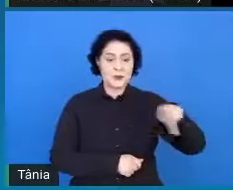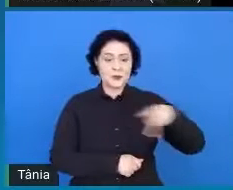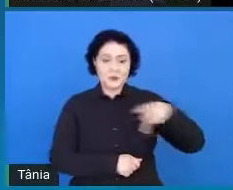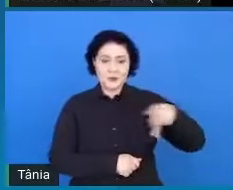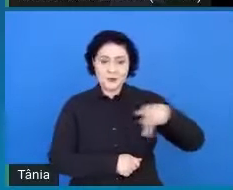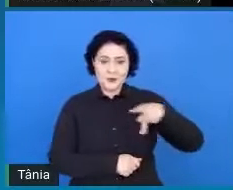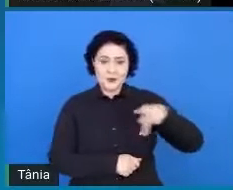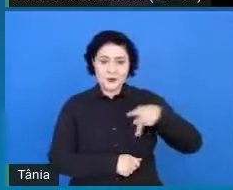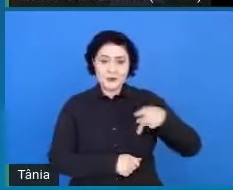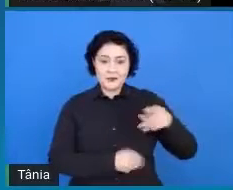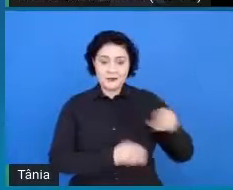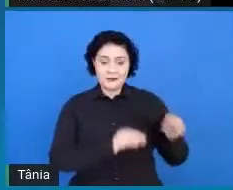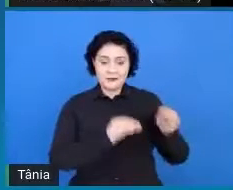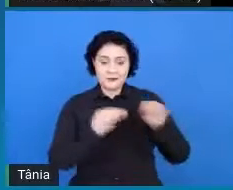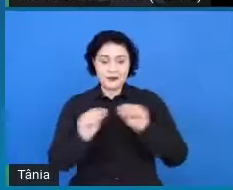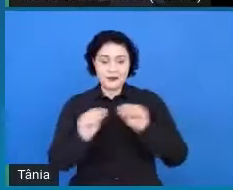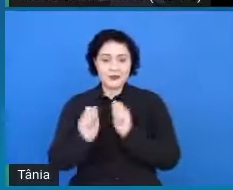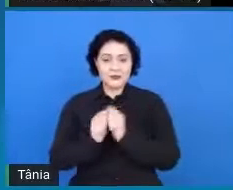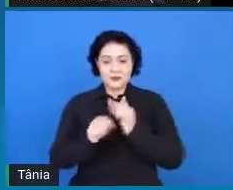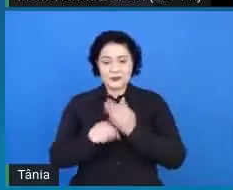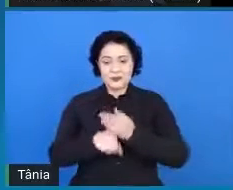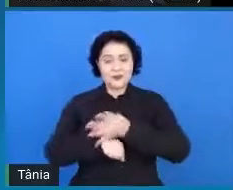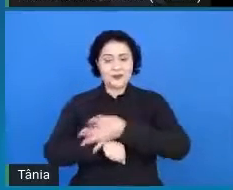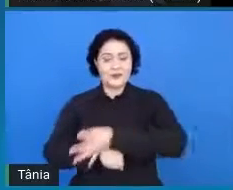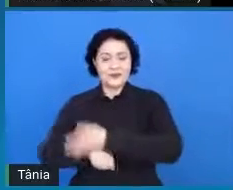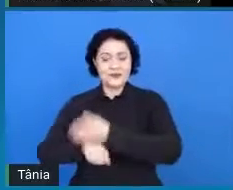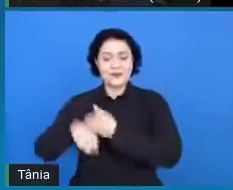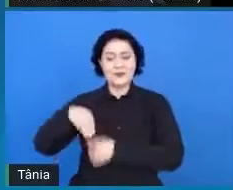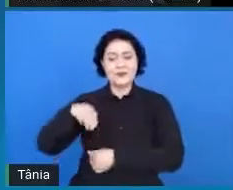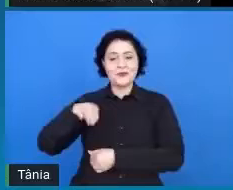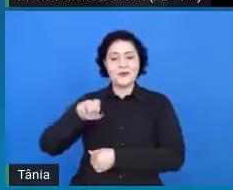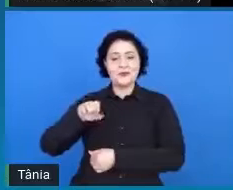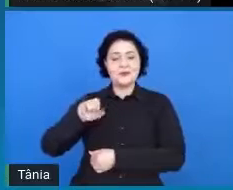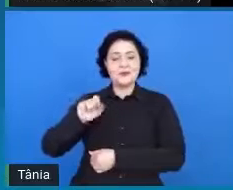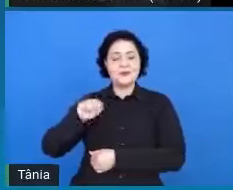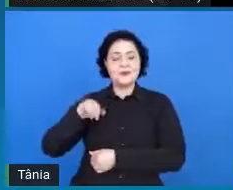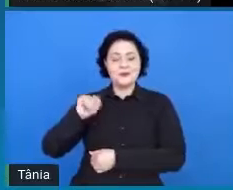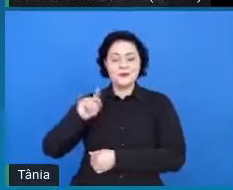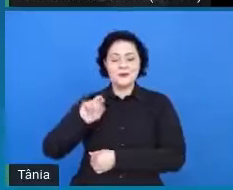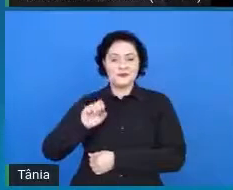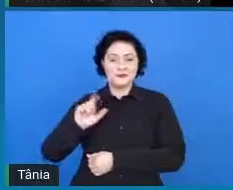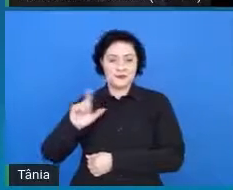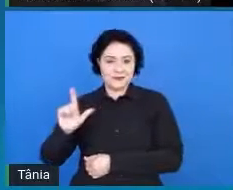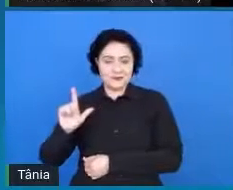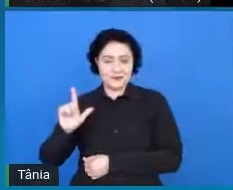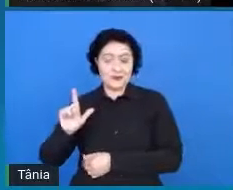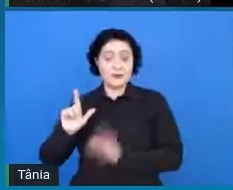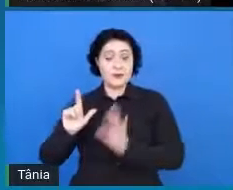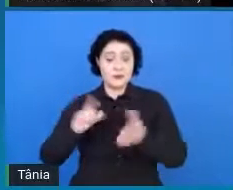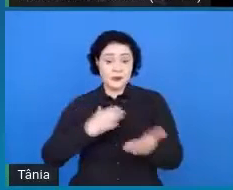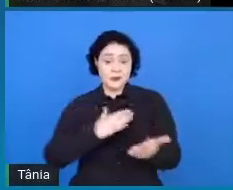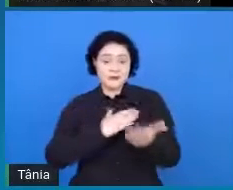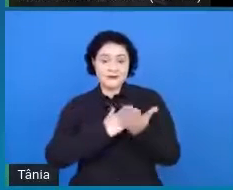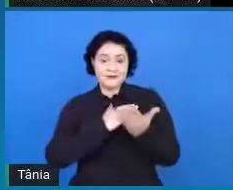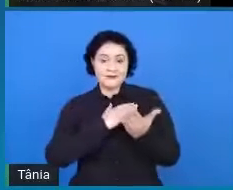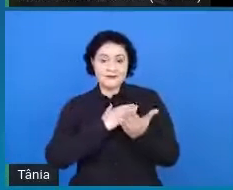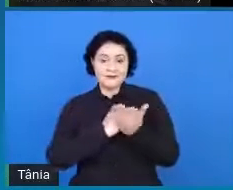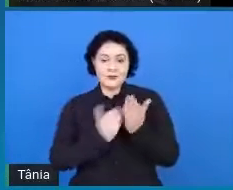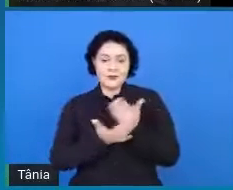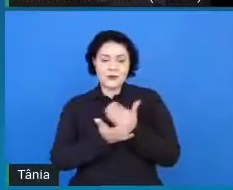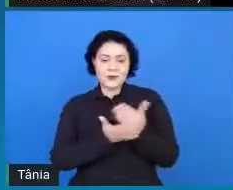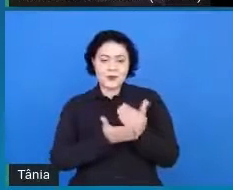Foz do Iguaçu o Miguel Ângelo Gilson estufe que colaborou conosco desde 2007